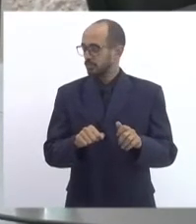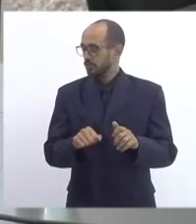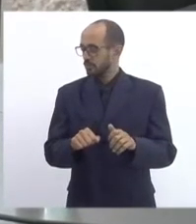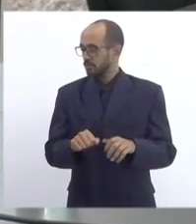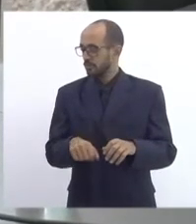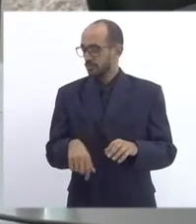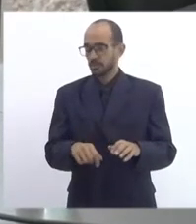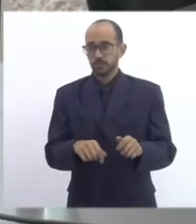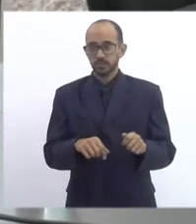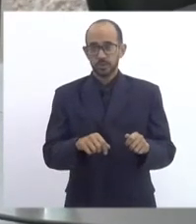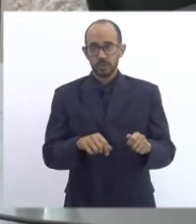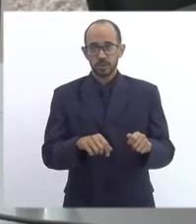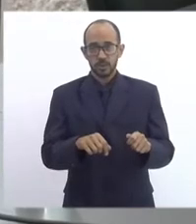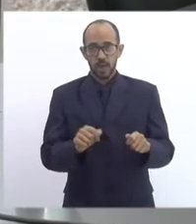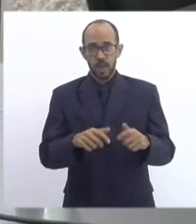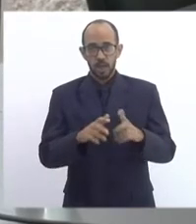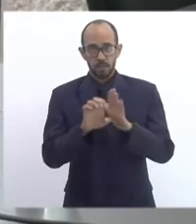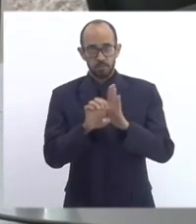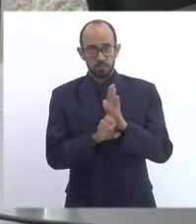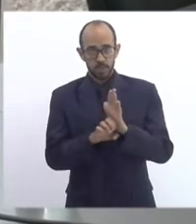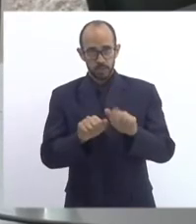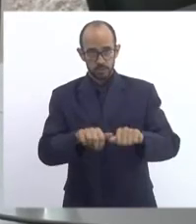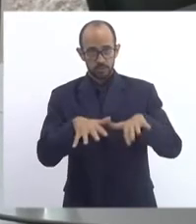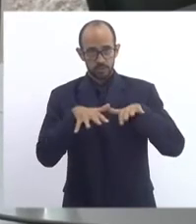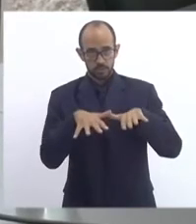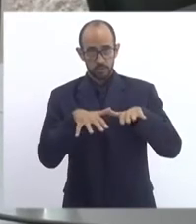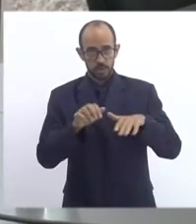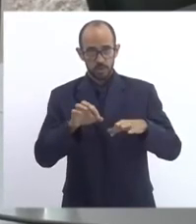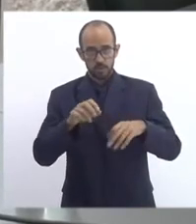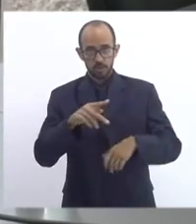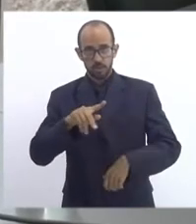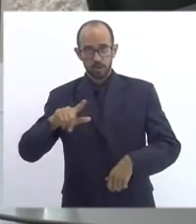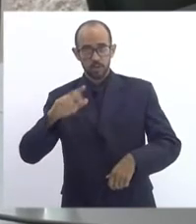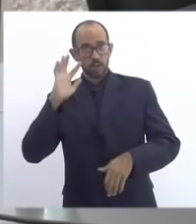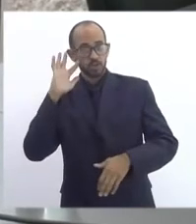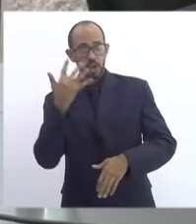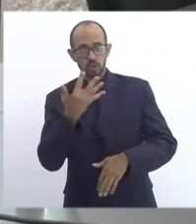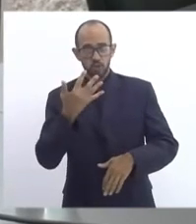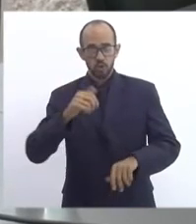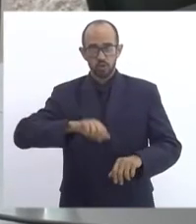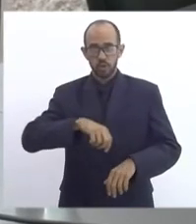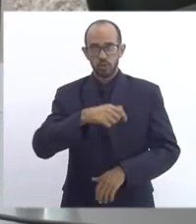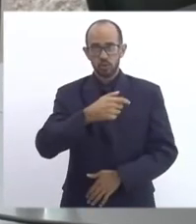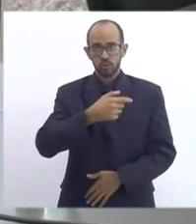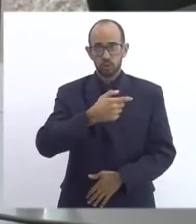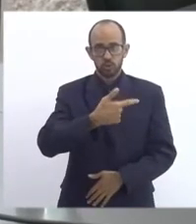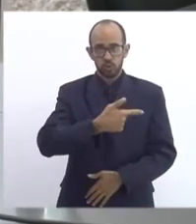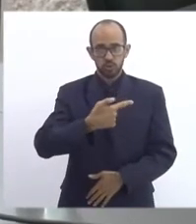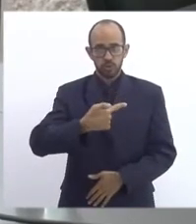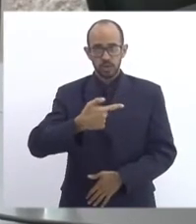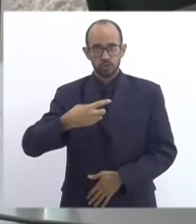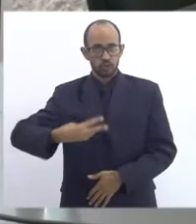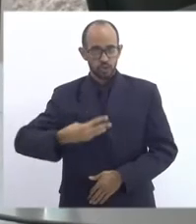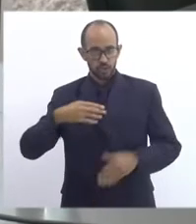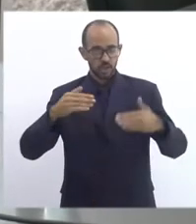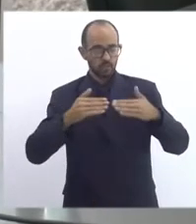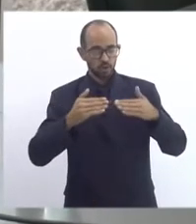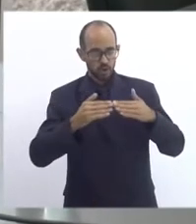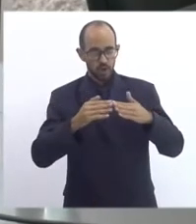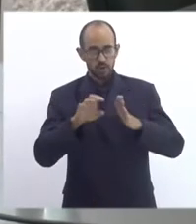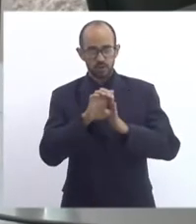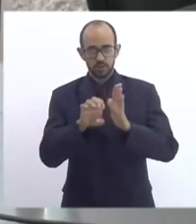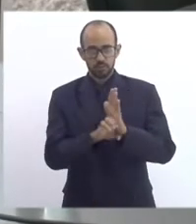chamo os trabalhos à ordem. Emendas de plenário ao projeto de resolução número 273/2019, parecer é favorável às emendas.